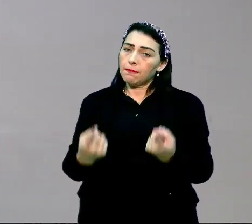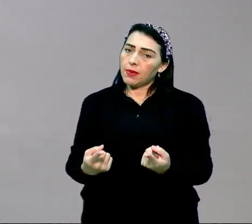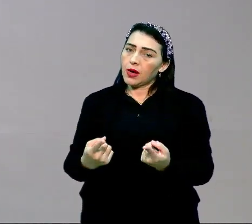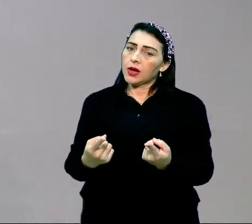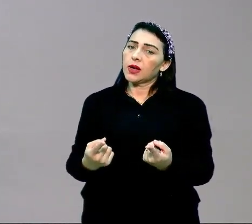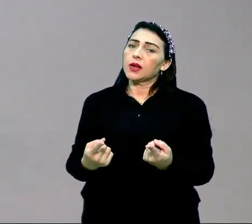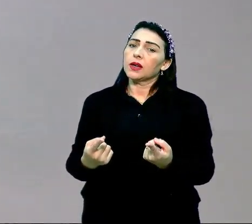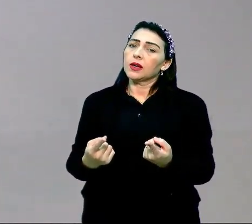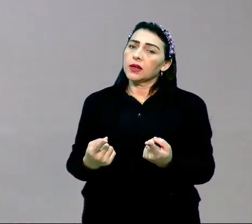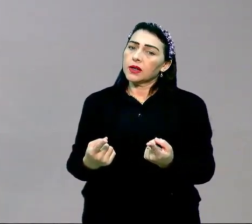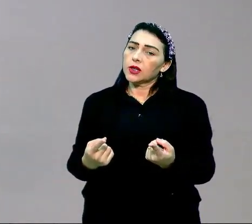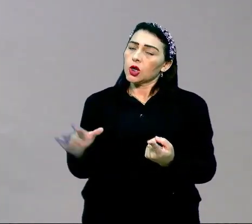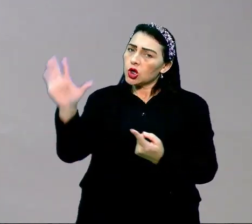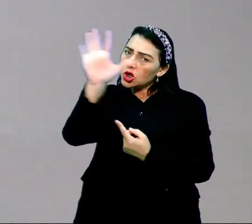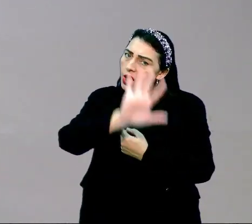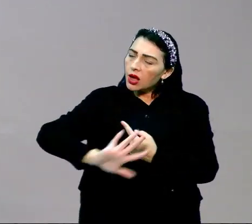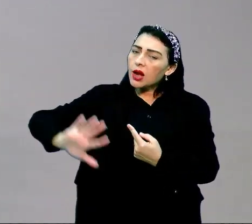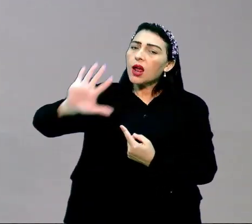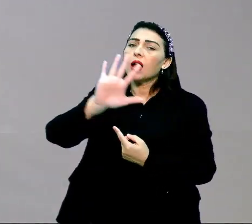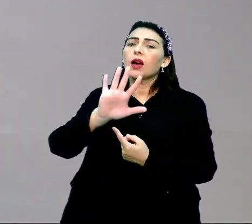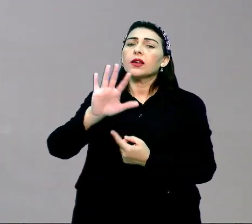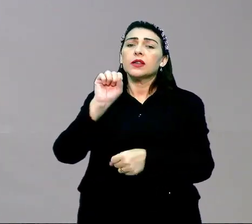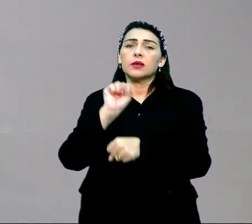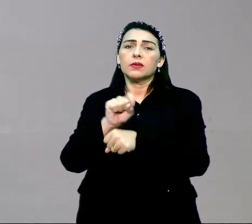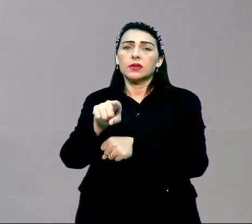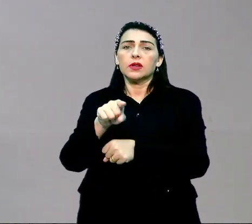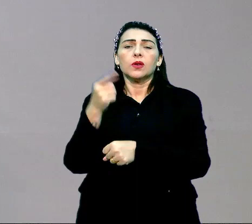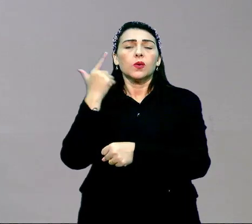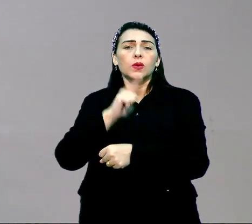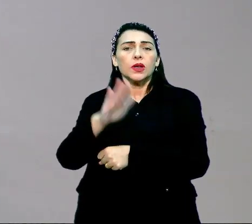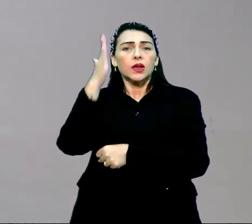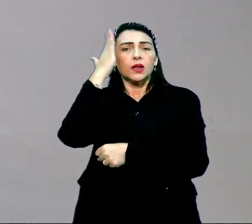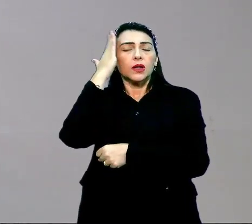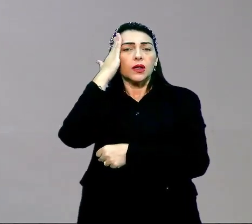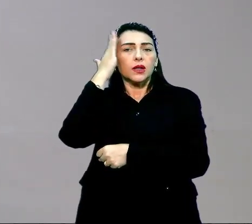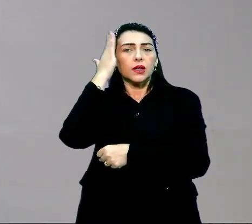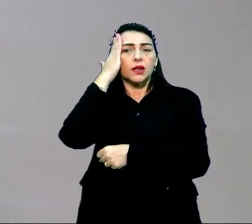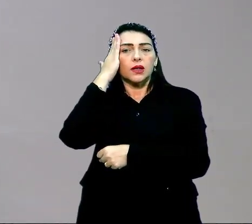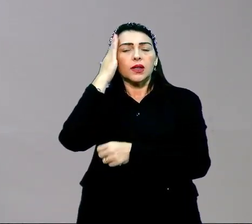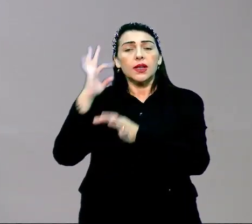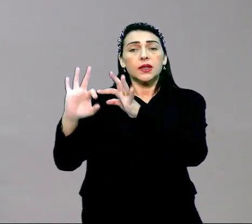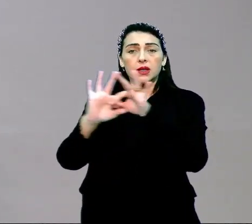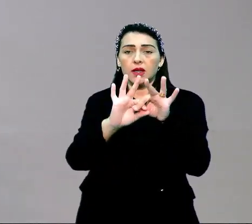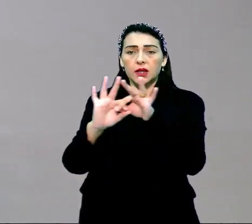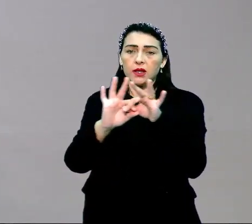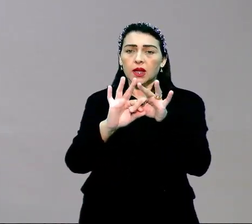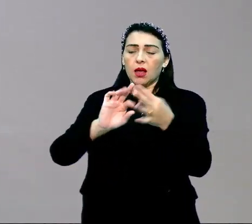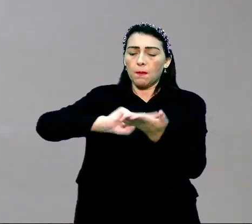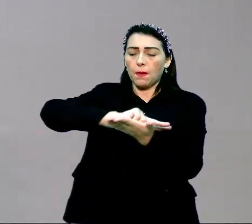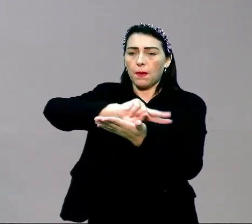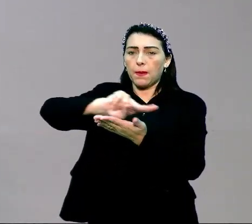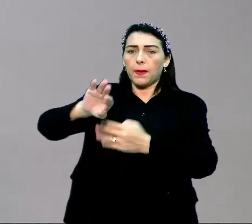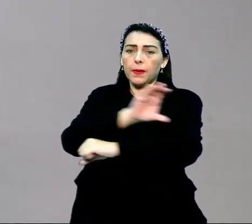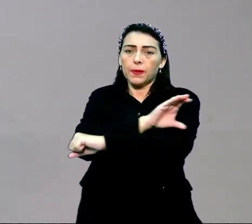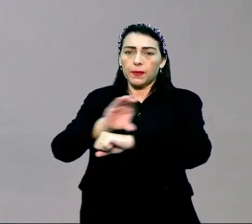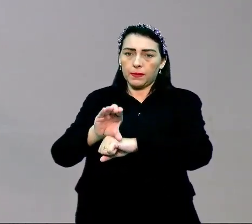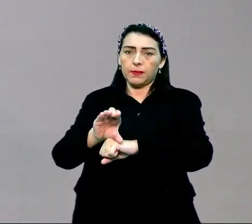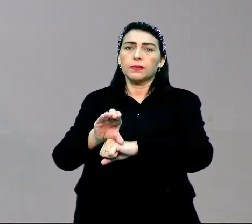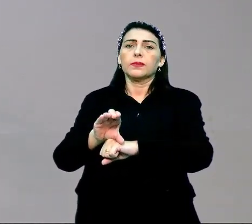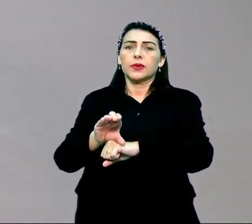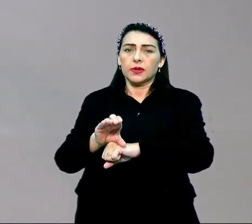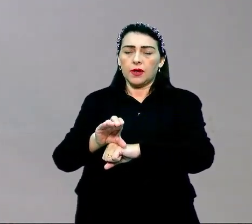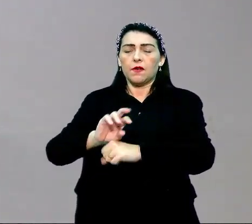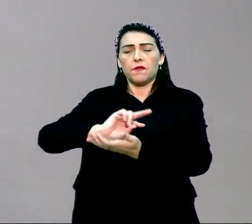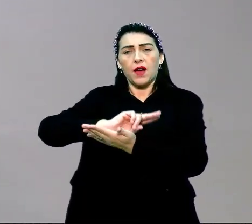de forma geral, é isso. Espero que vocês tenham conseguido compreender esse contexto do multiverso cultural, como é